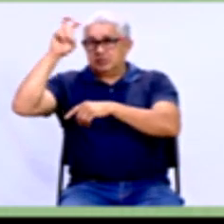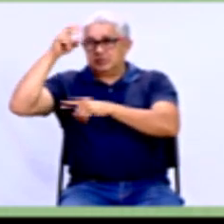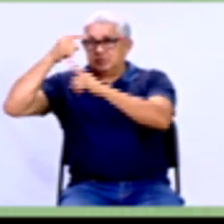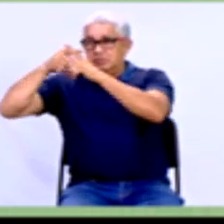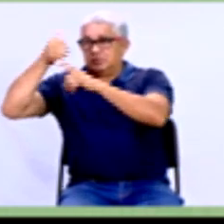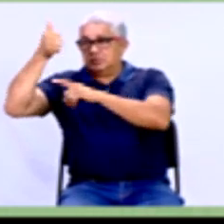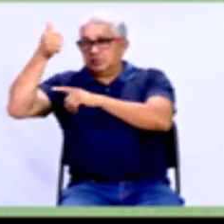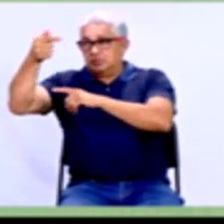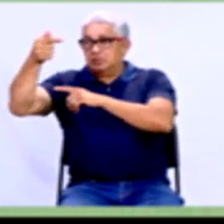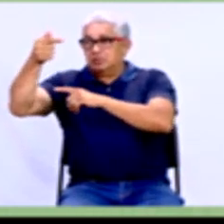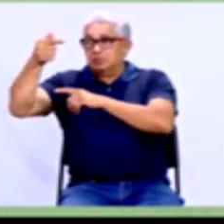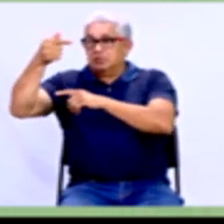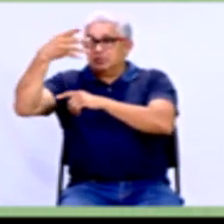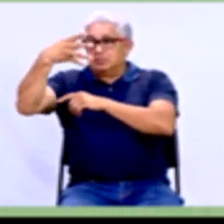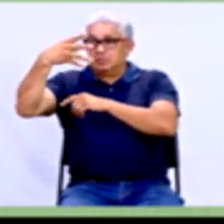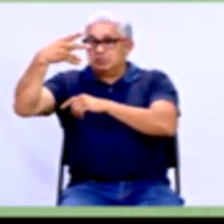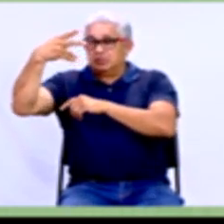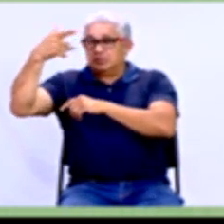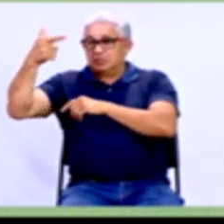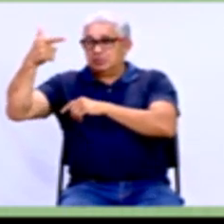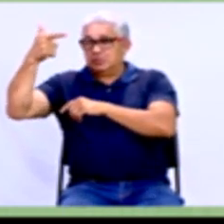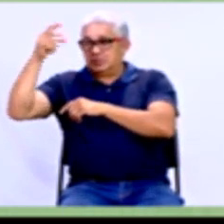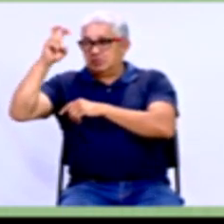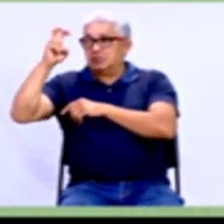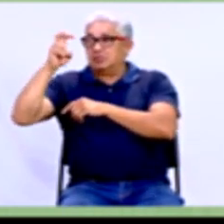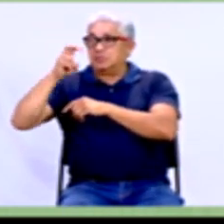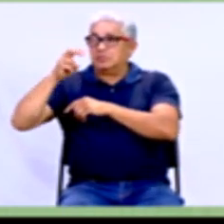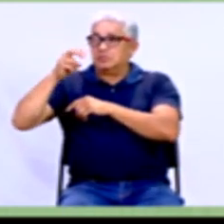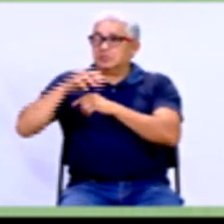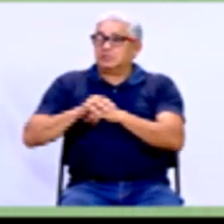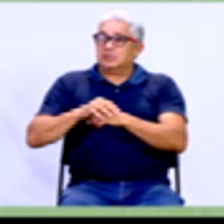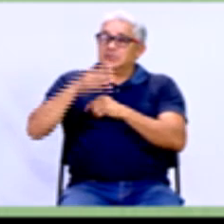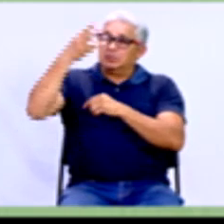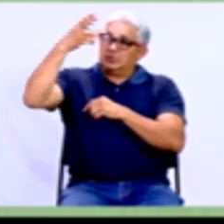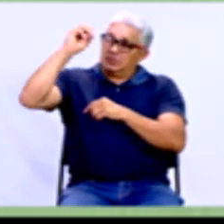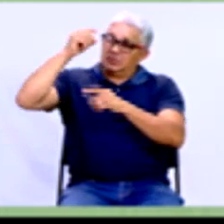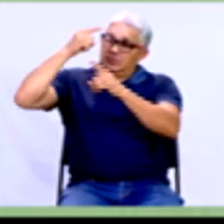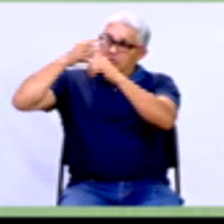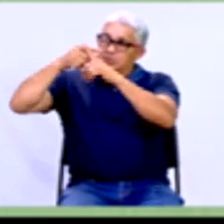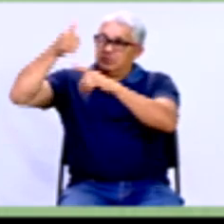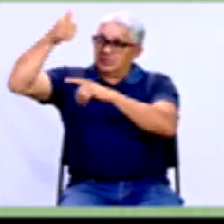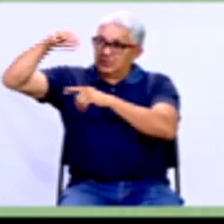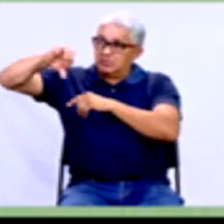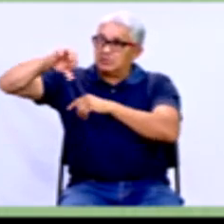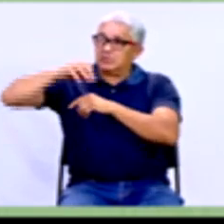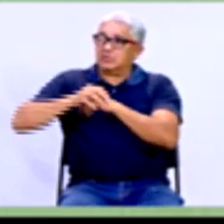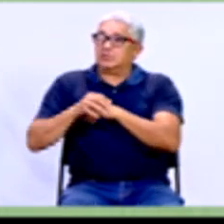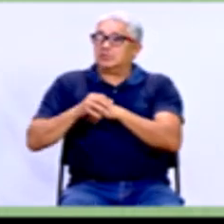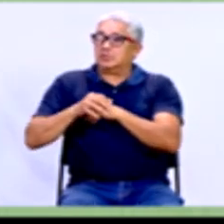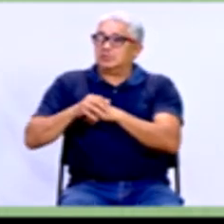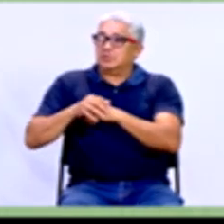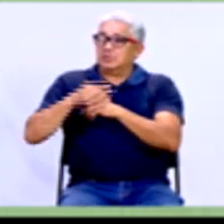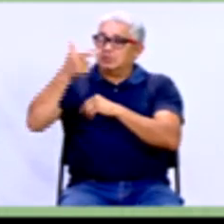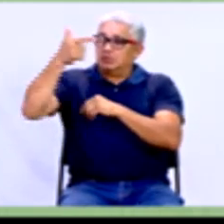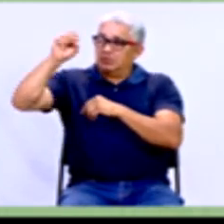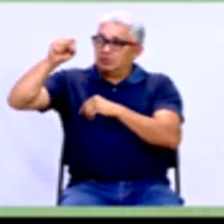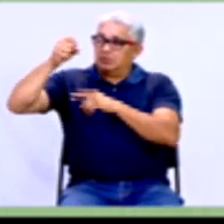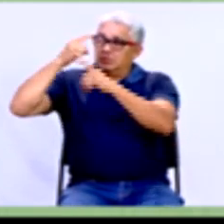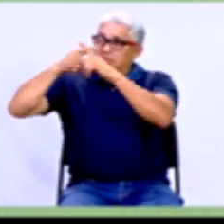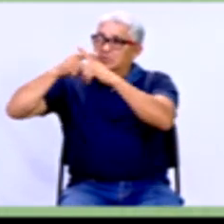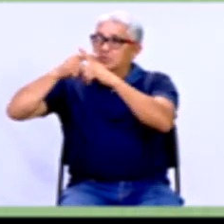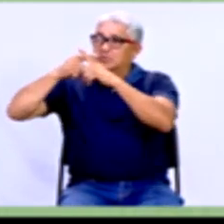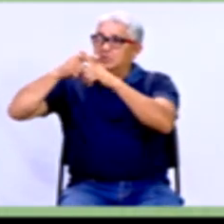17, 425. 30 vezes 19, 570.